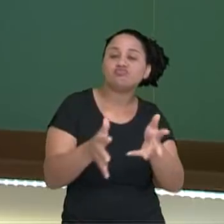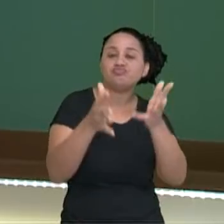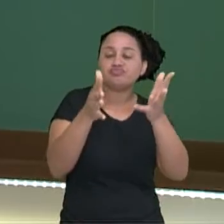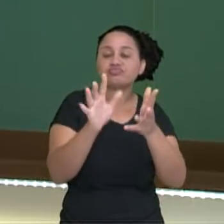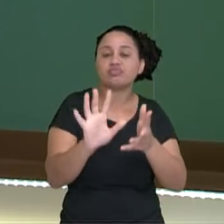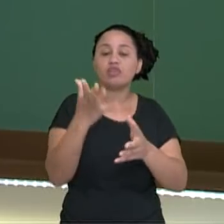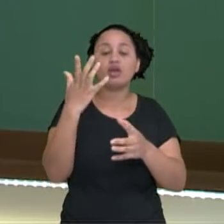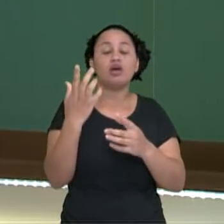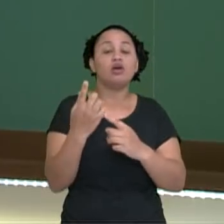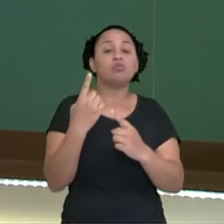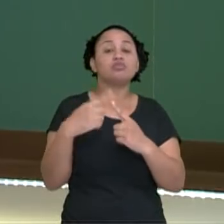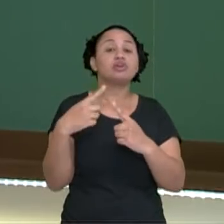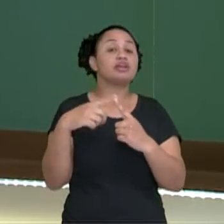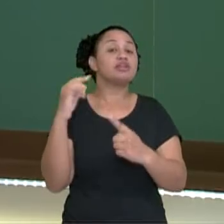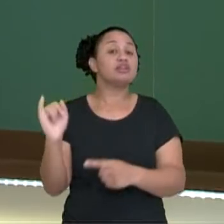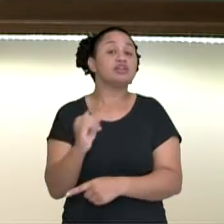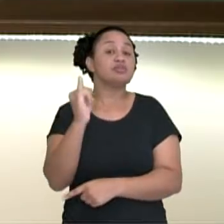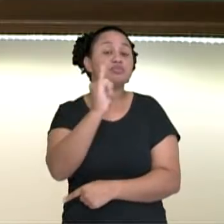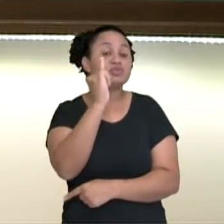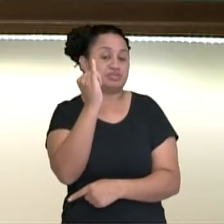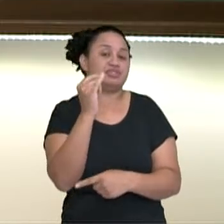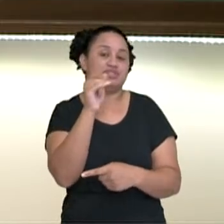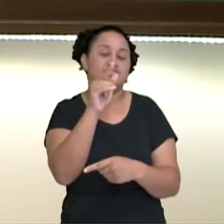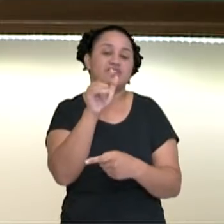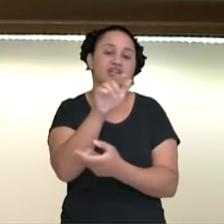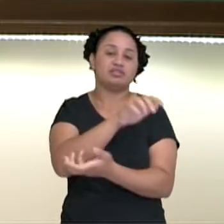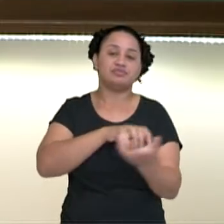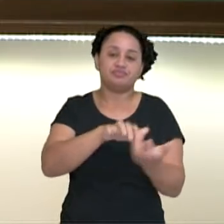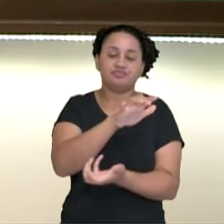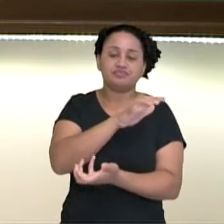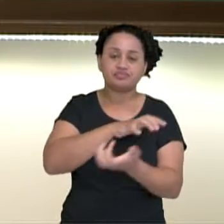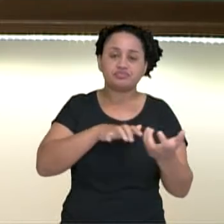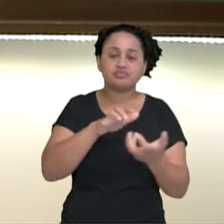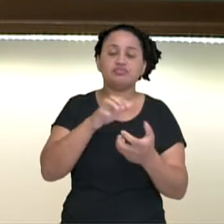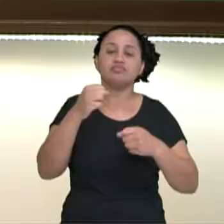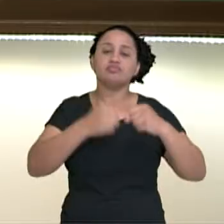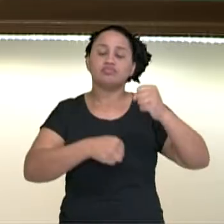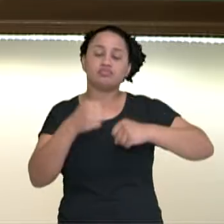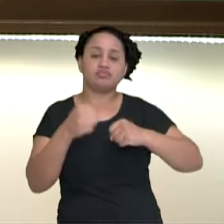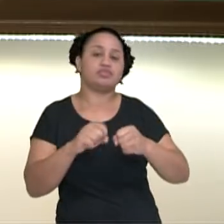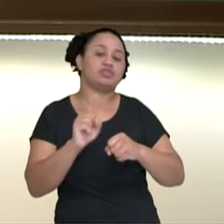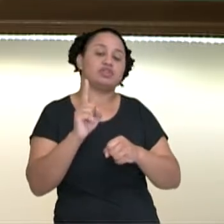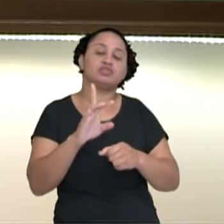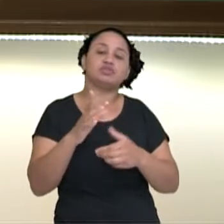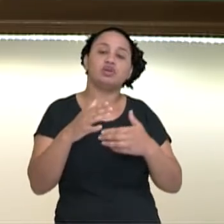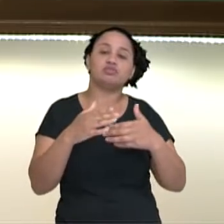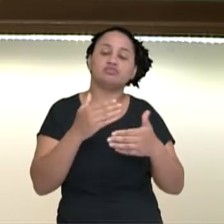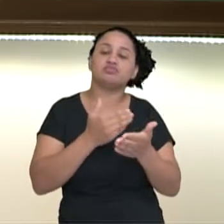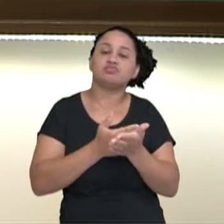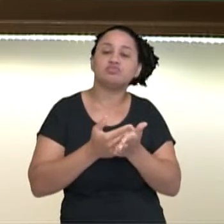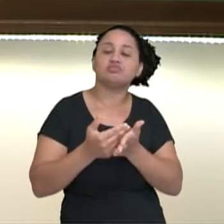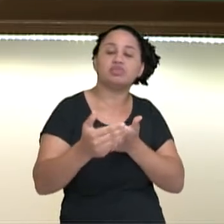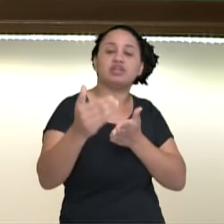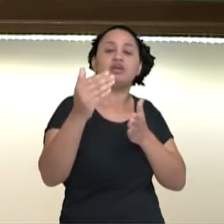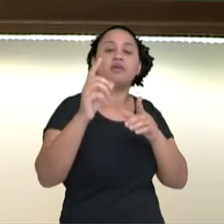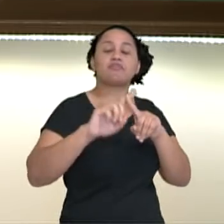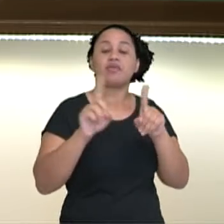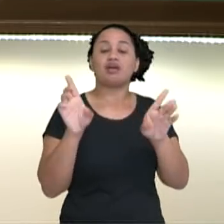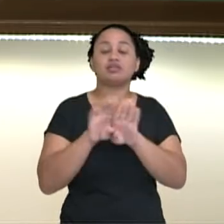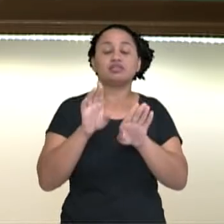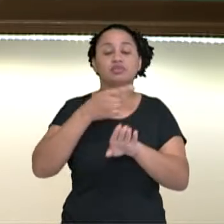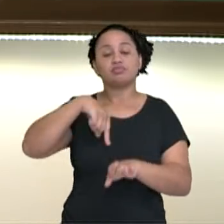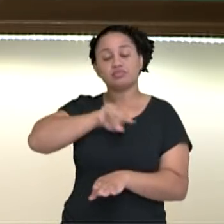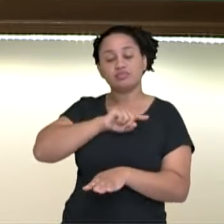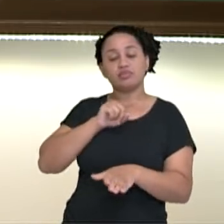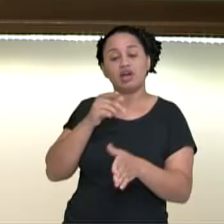como ela vai ser relevante, não só para o momento em que ela vai ser construída e iniciada, mas para os nossos